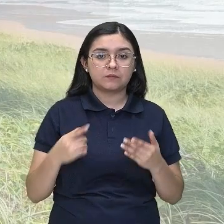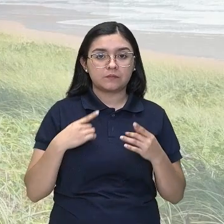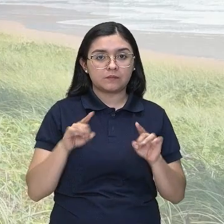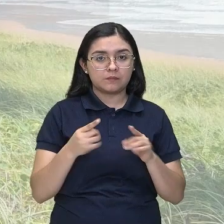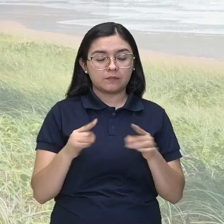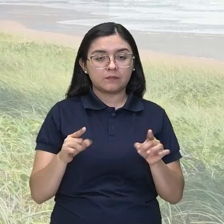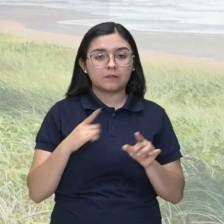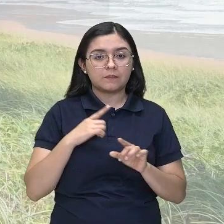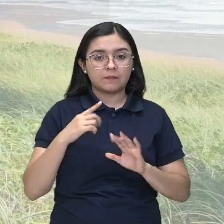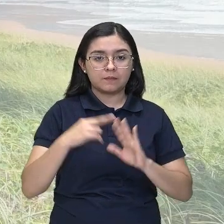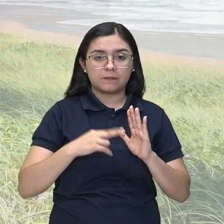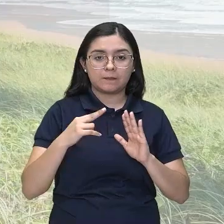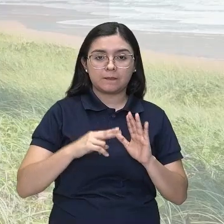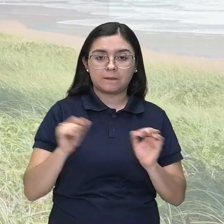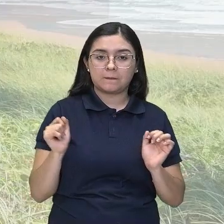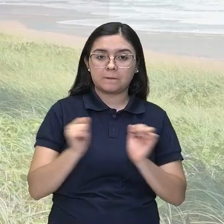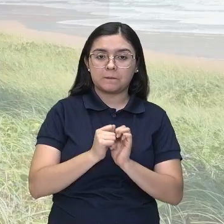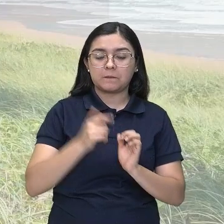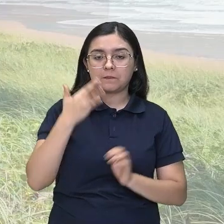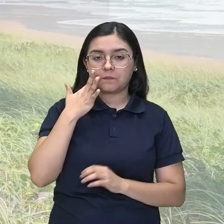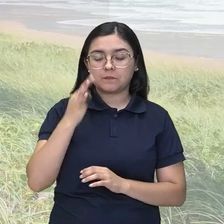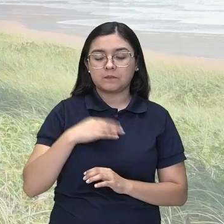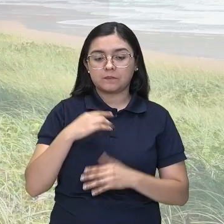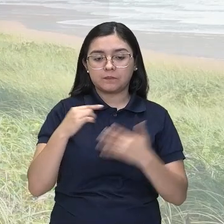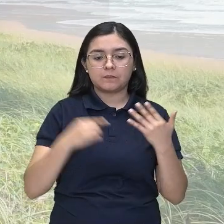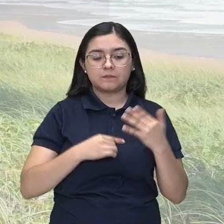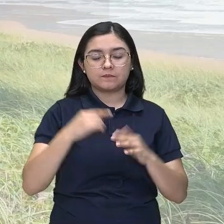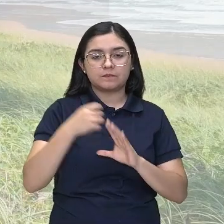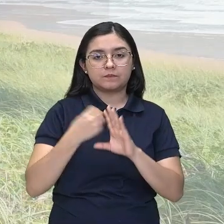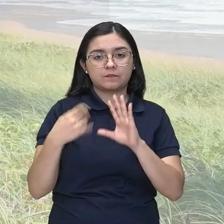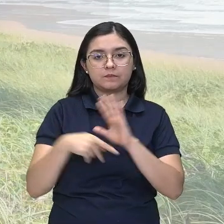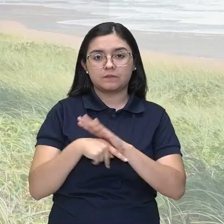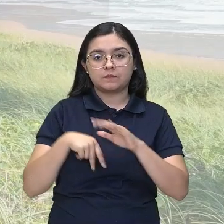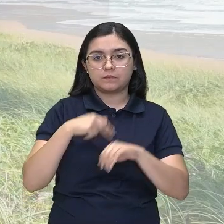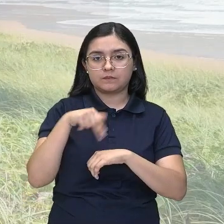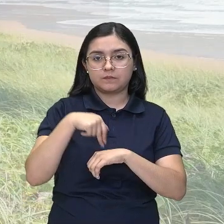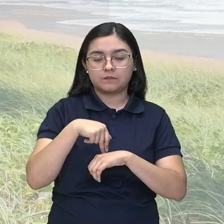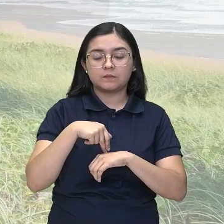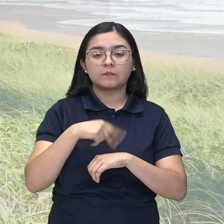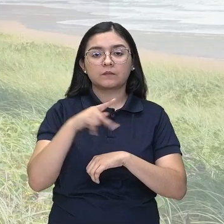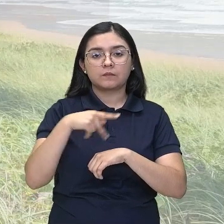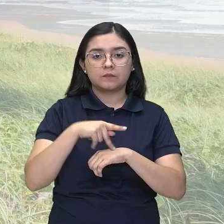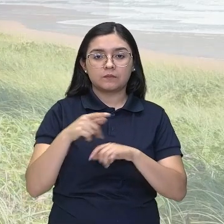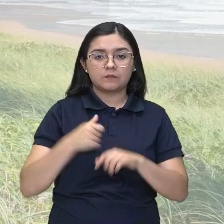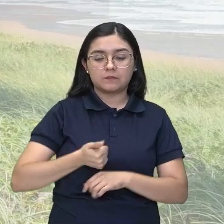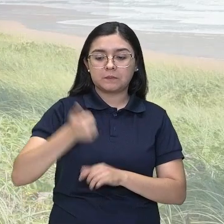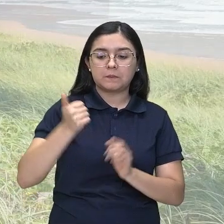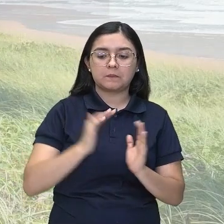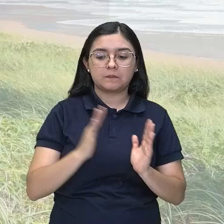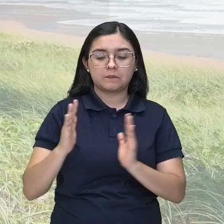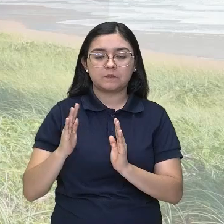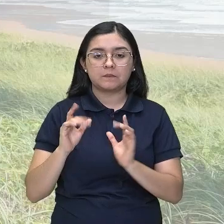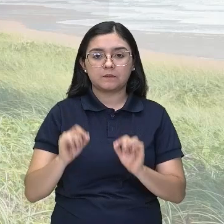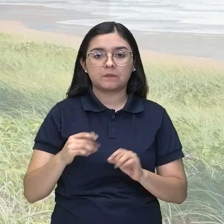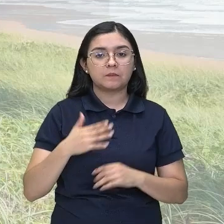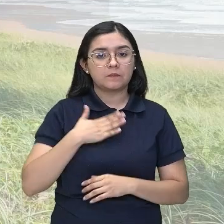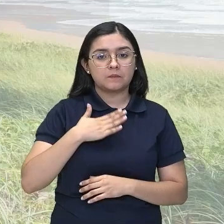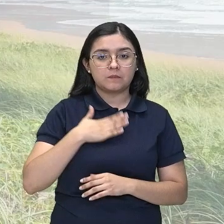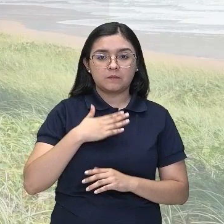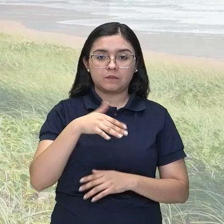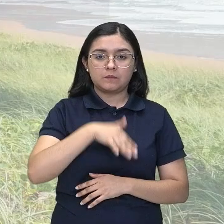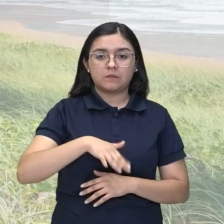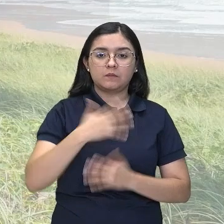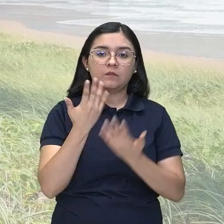leiam comigo, a gente vai tentar observar essas características do patriotismo, né, da primeira geração. Então, minha terra